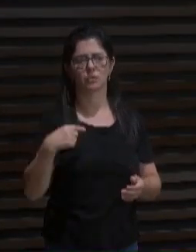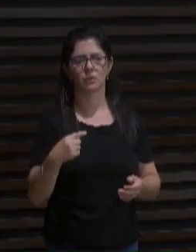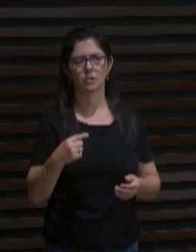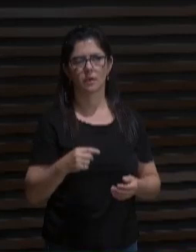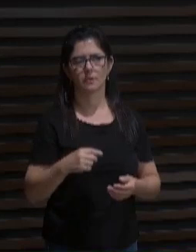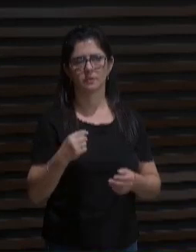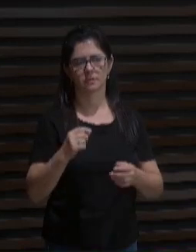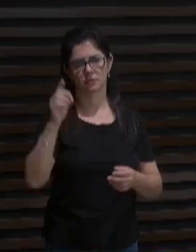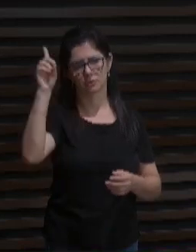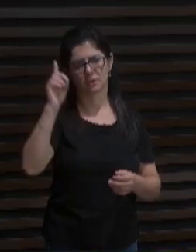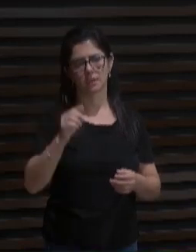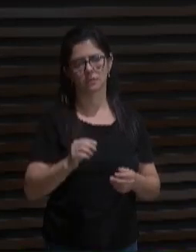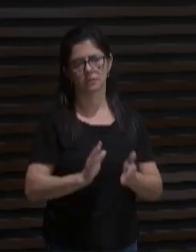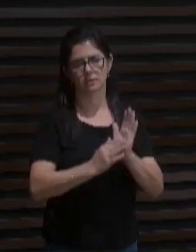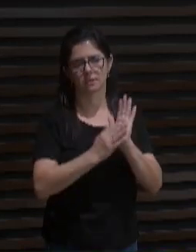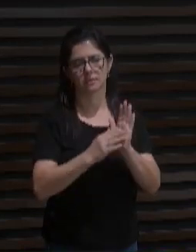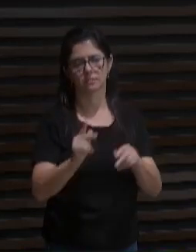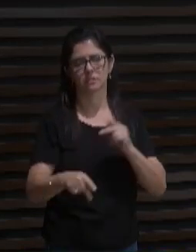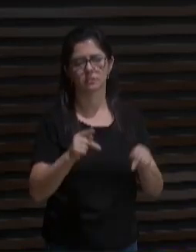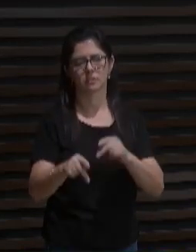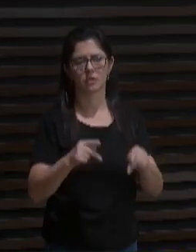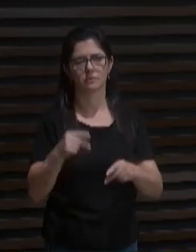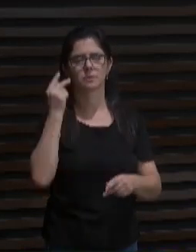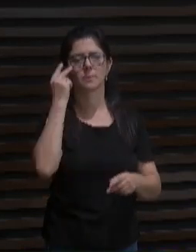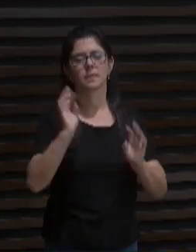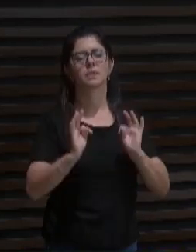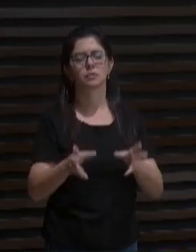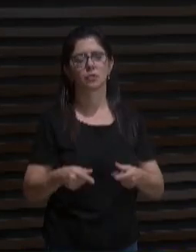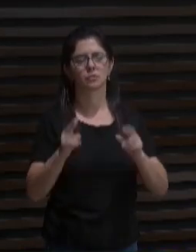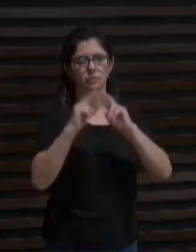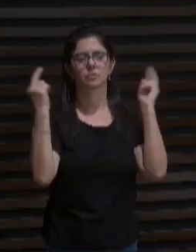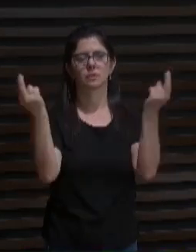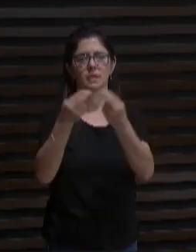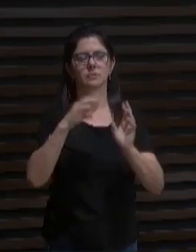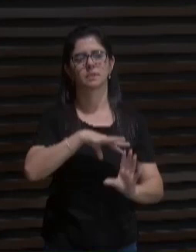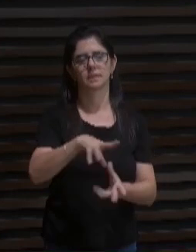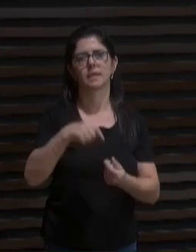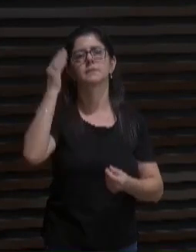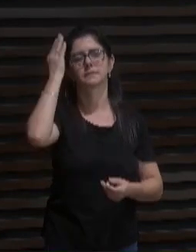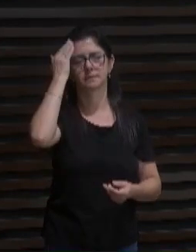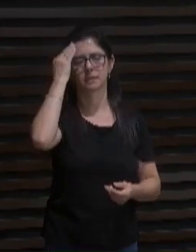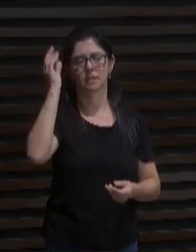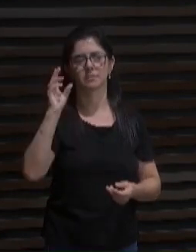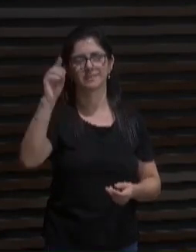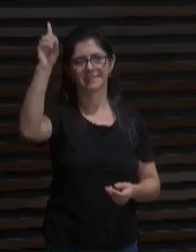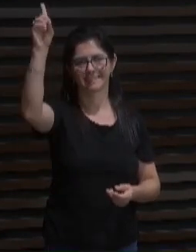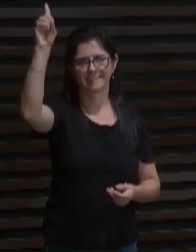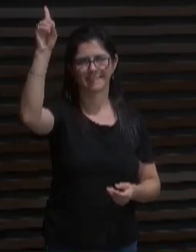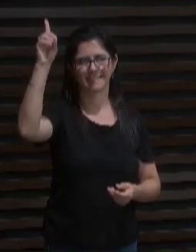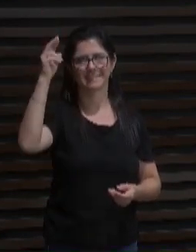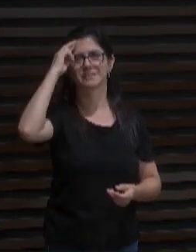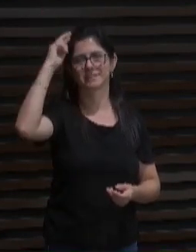mãos, para que todos os reinos da terra saibam que só tu és